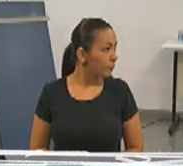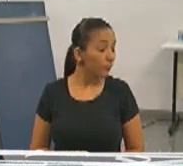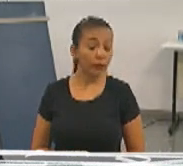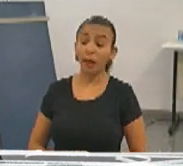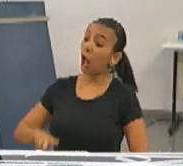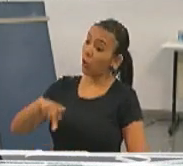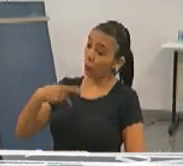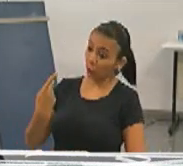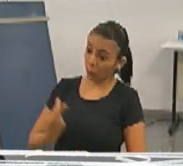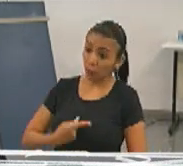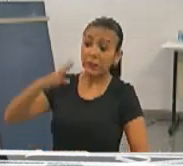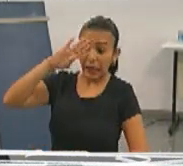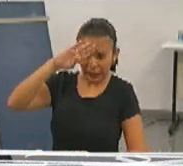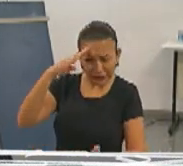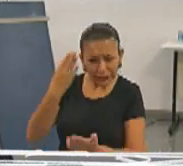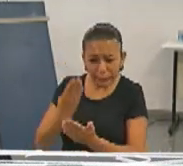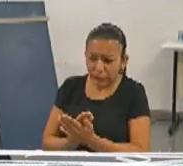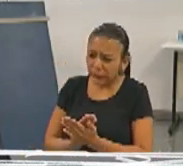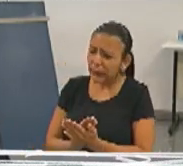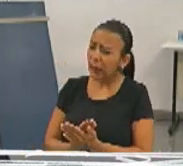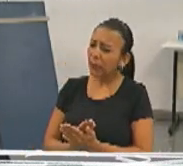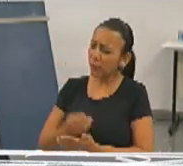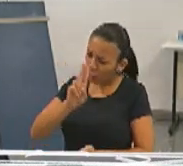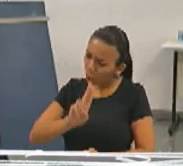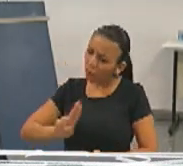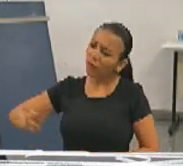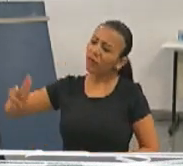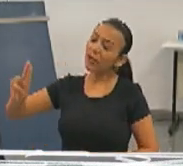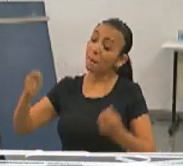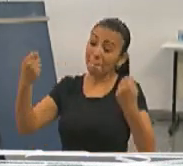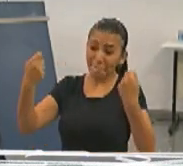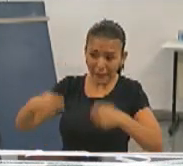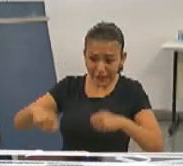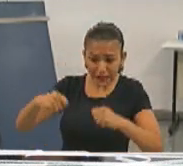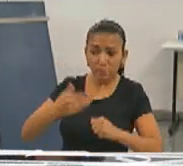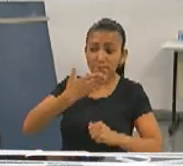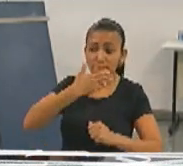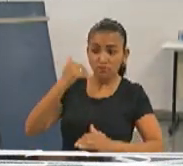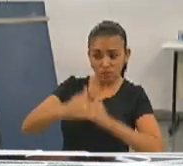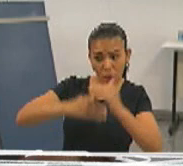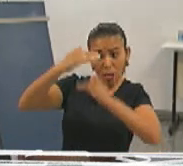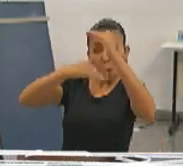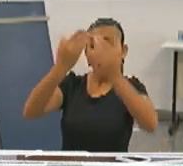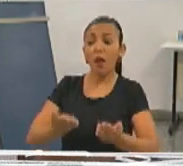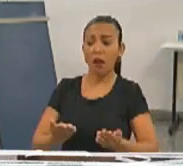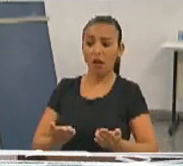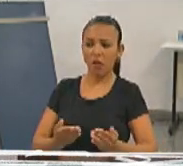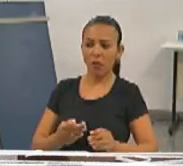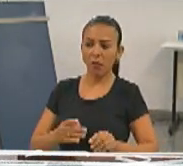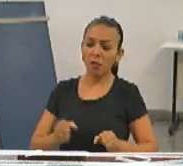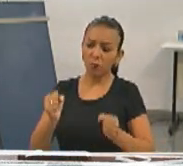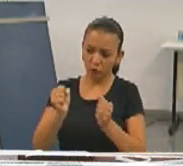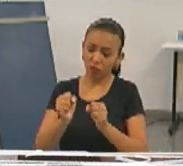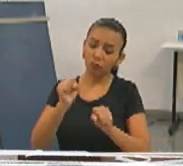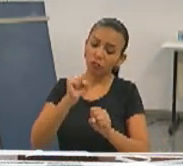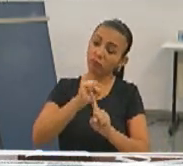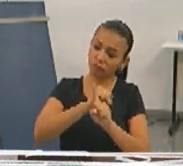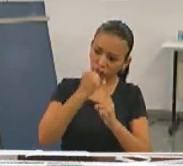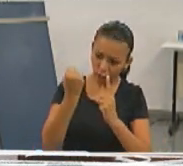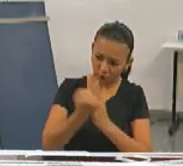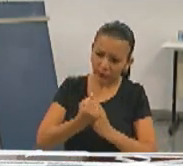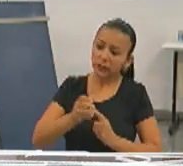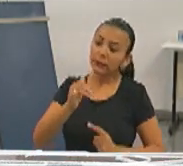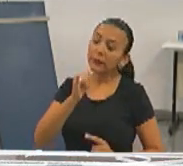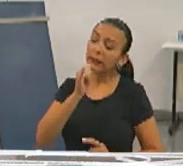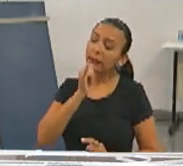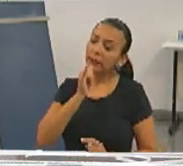Nós acreditamos muito que a universidade ela precisa avançar em direção à sociedade. A exemplo do